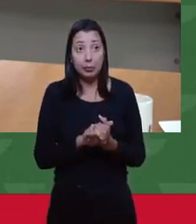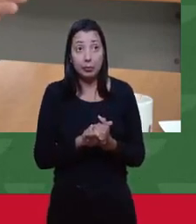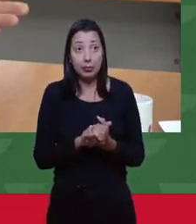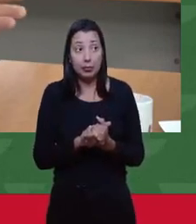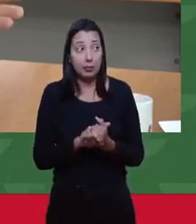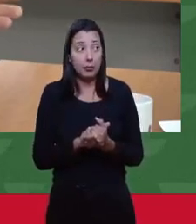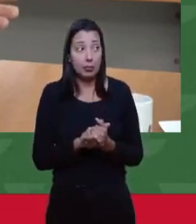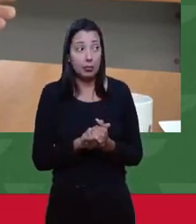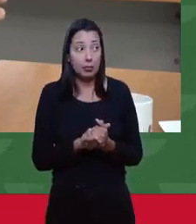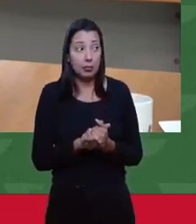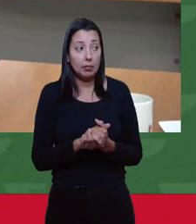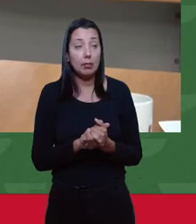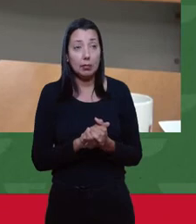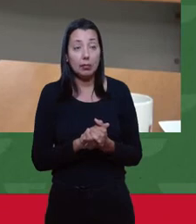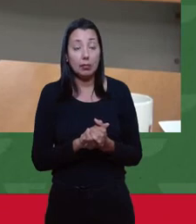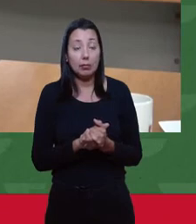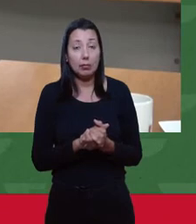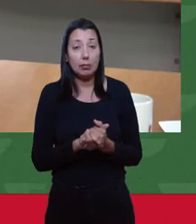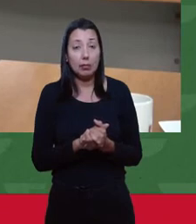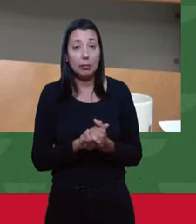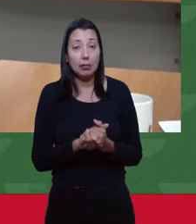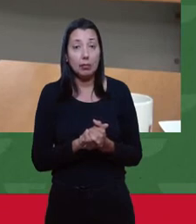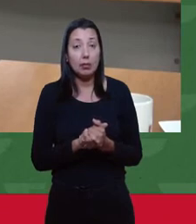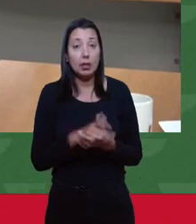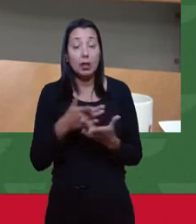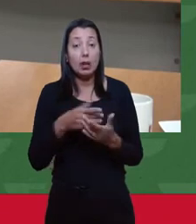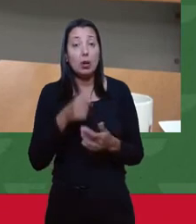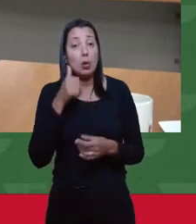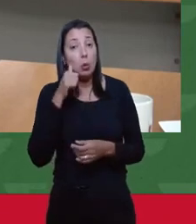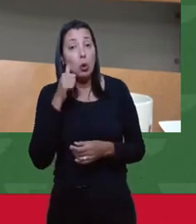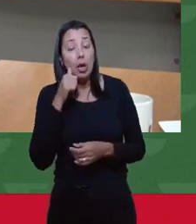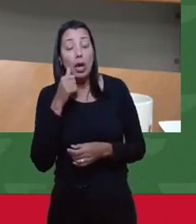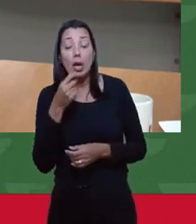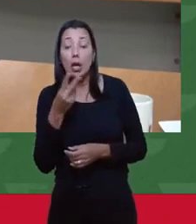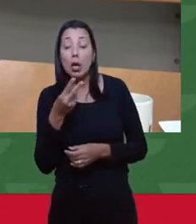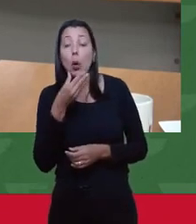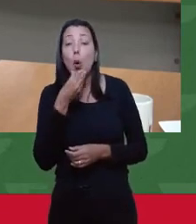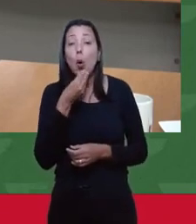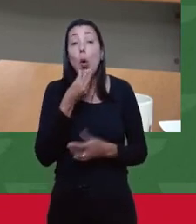de 2 mulheres, de 2 homens,